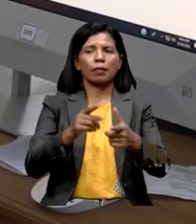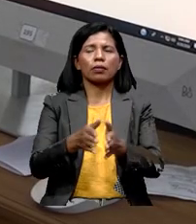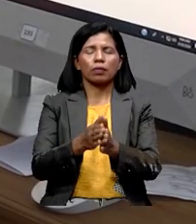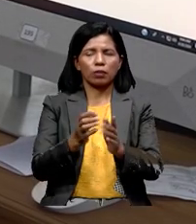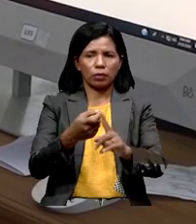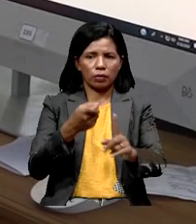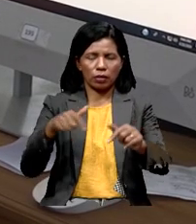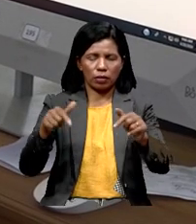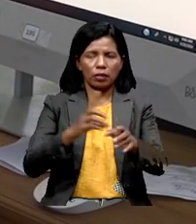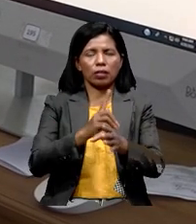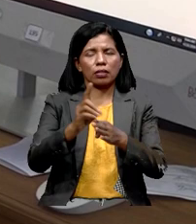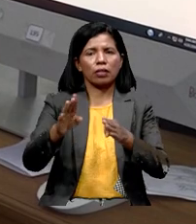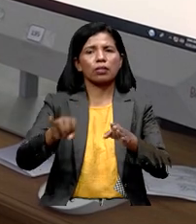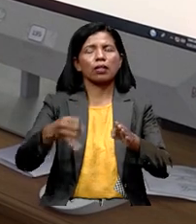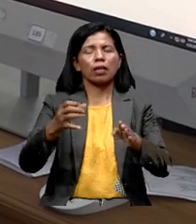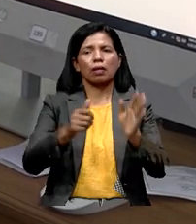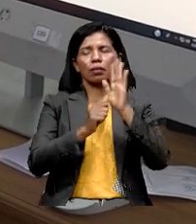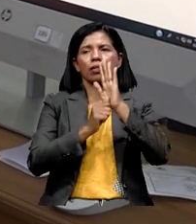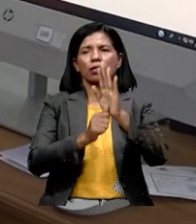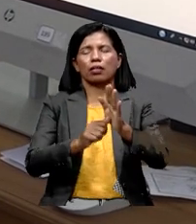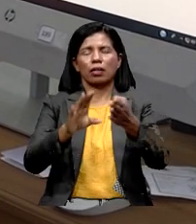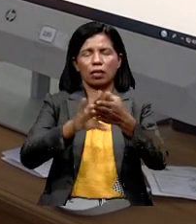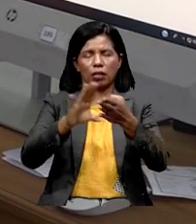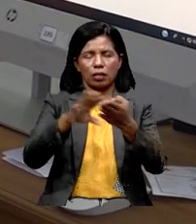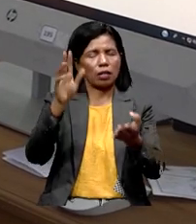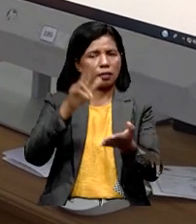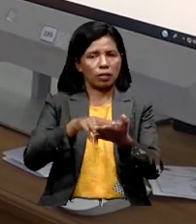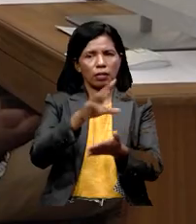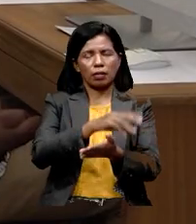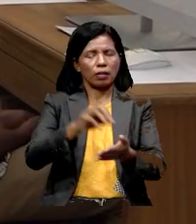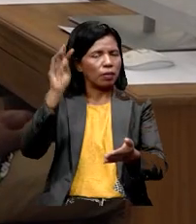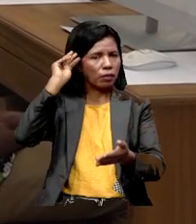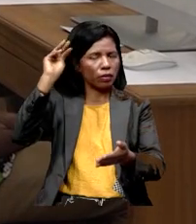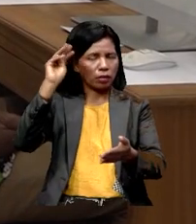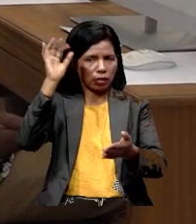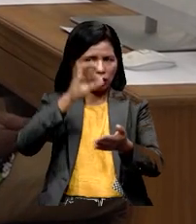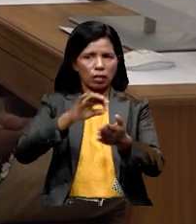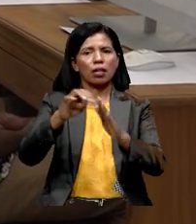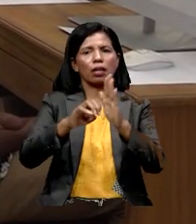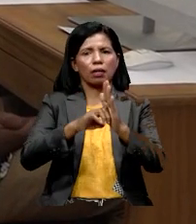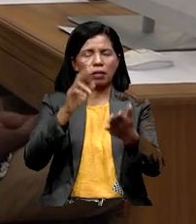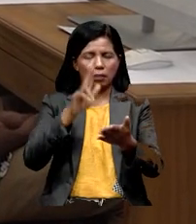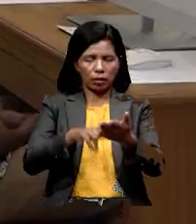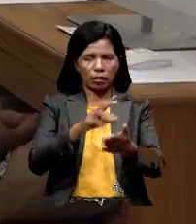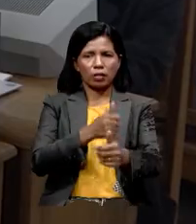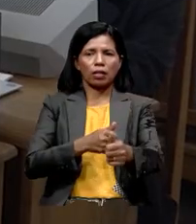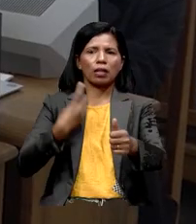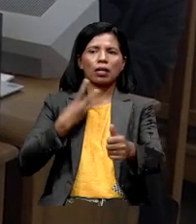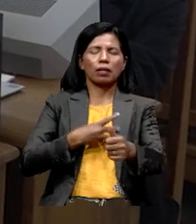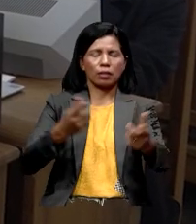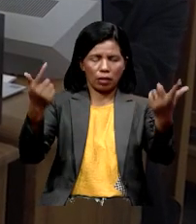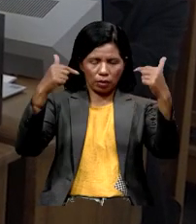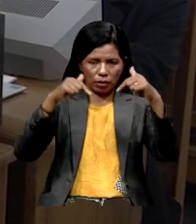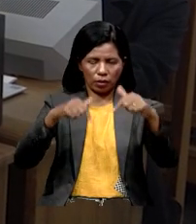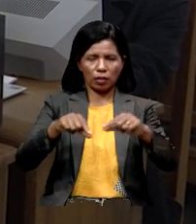maka direção geral se apresenta pedido aprovação para excelência ministra no secretário de estado quando aprovou na base para né am fei fila mai para tu